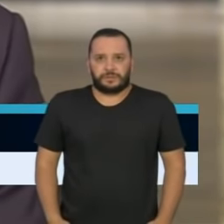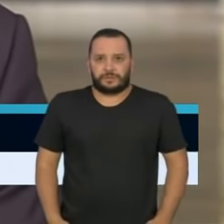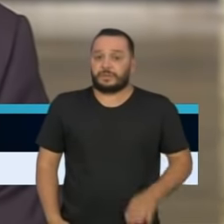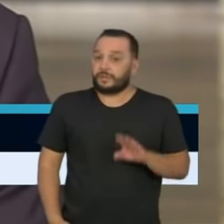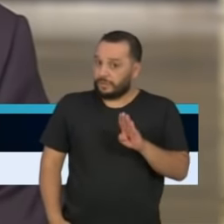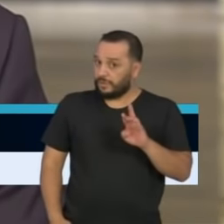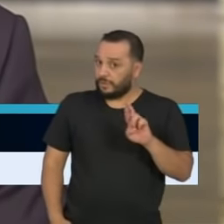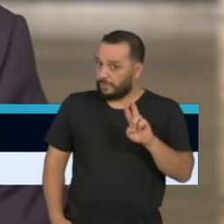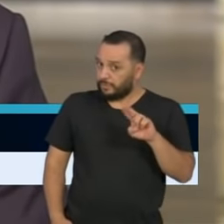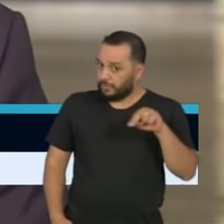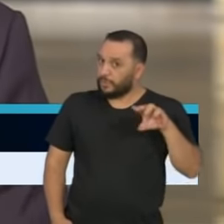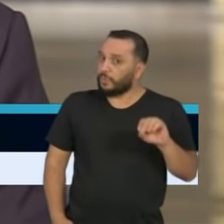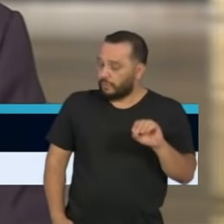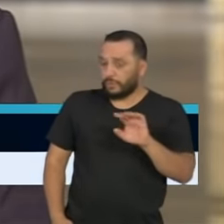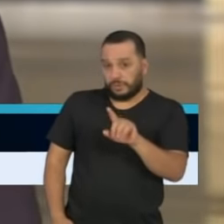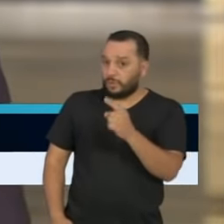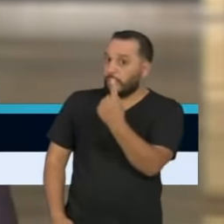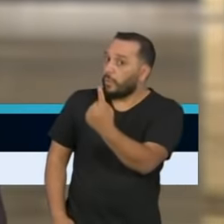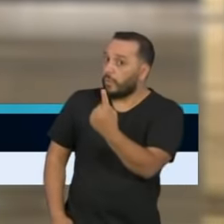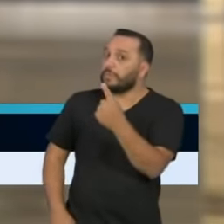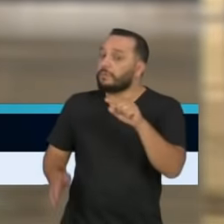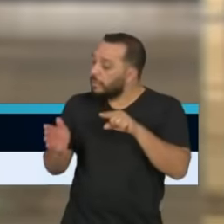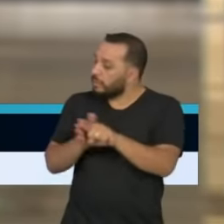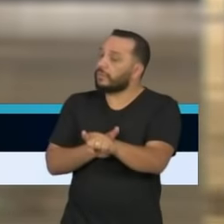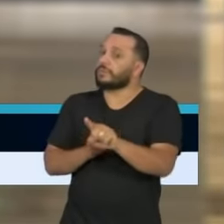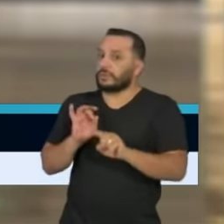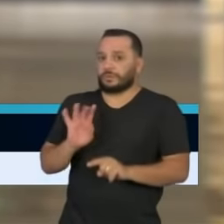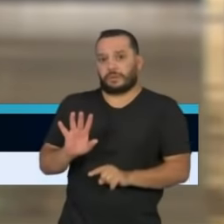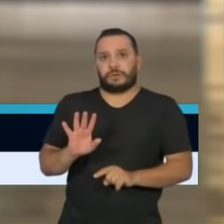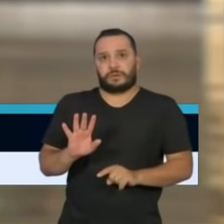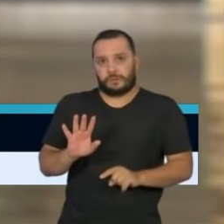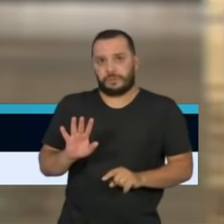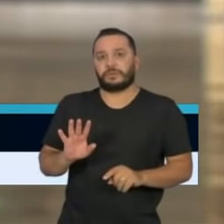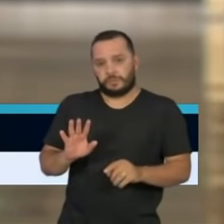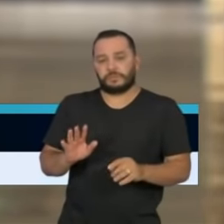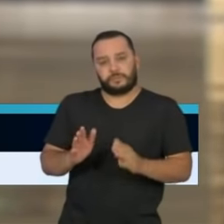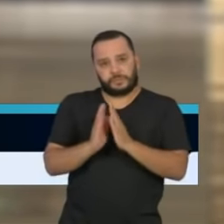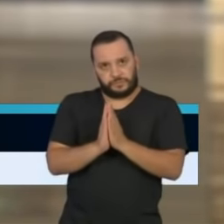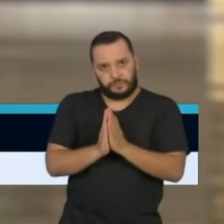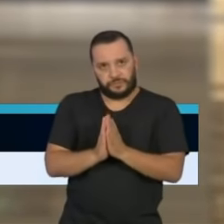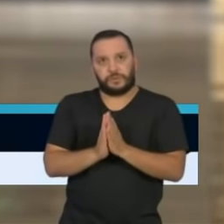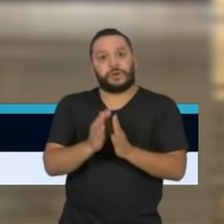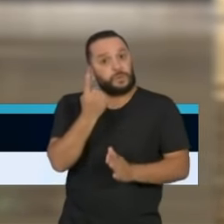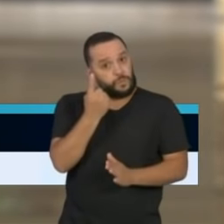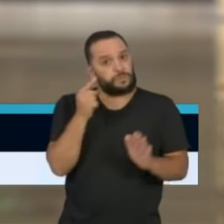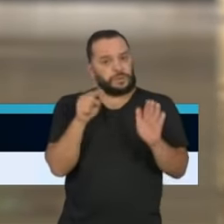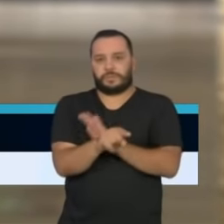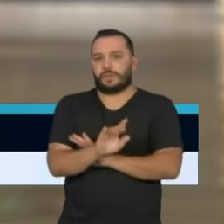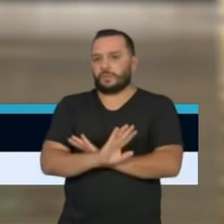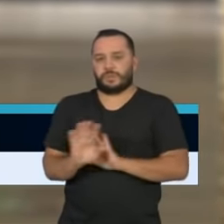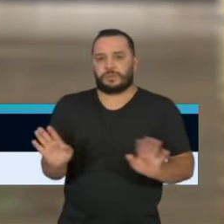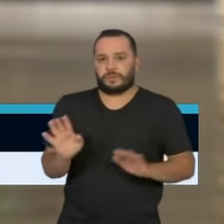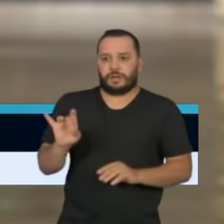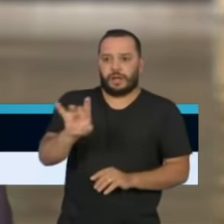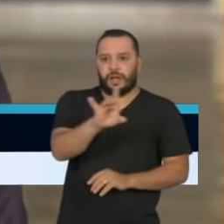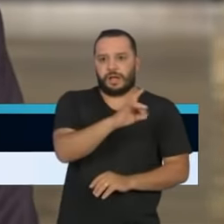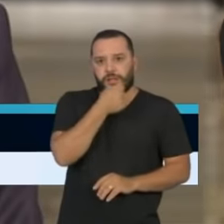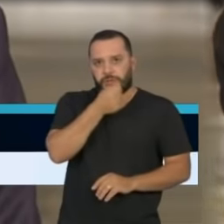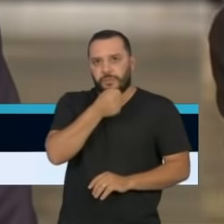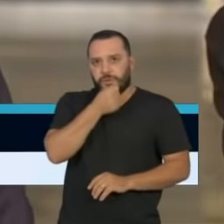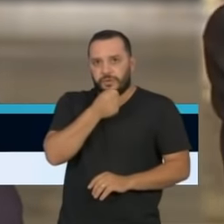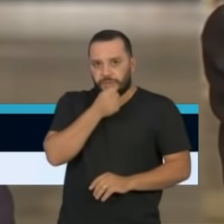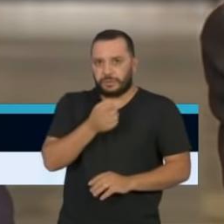Bruno, vamos responder as duas, mas peço a gentileza que os seus colegas que sucedem você, por favor, se atenham a uma pergunta. Estou